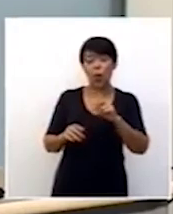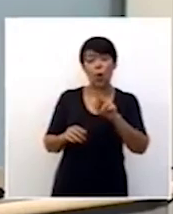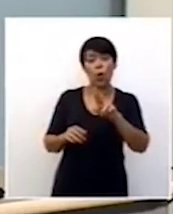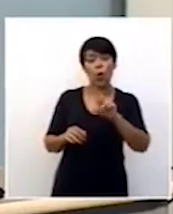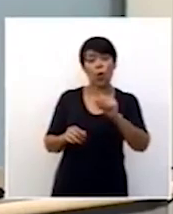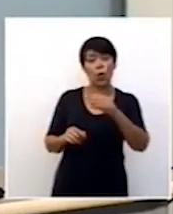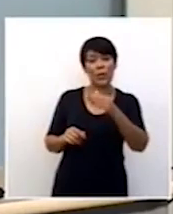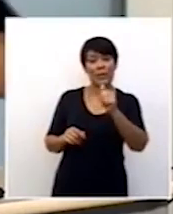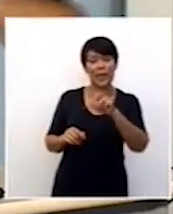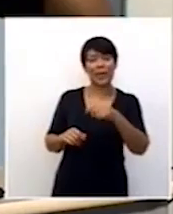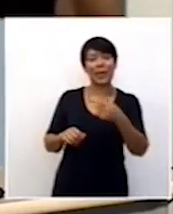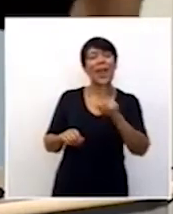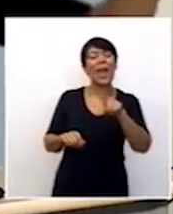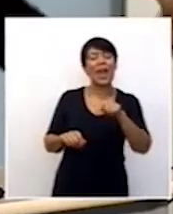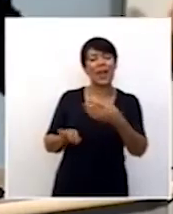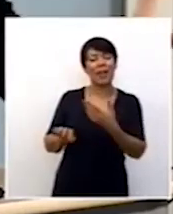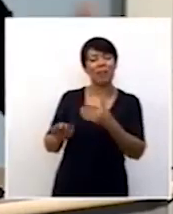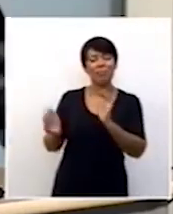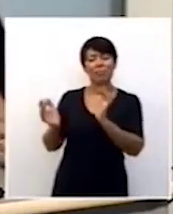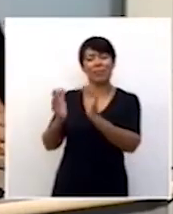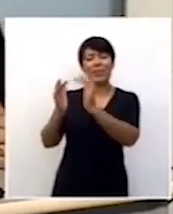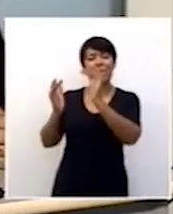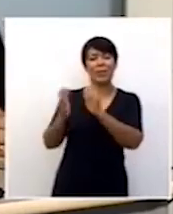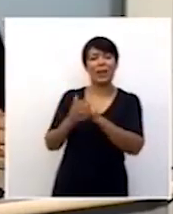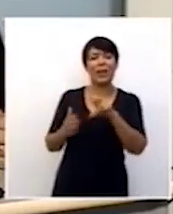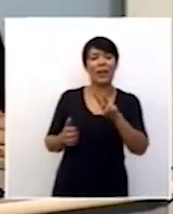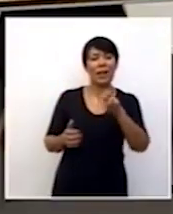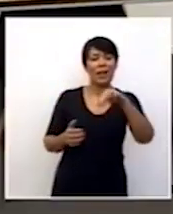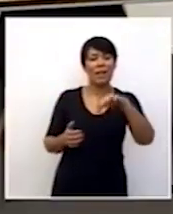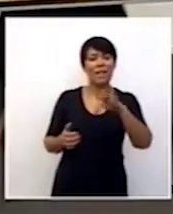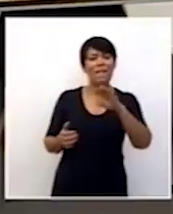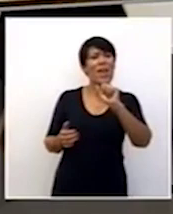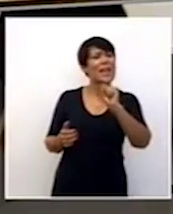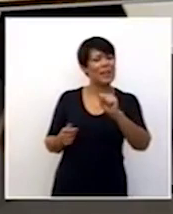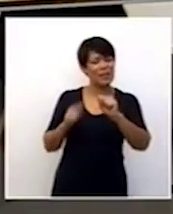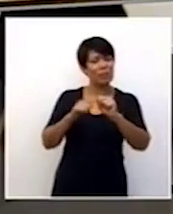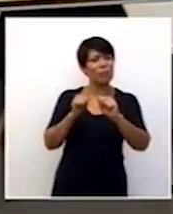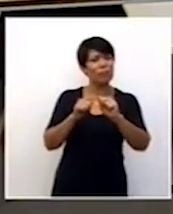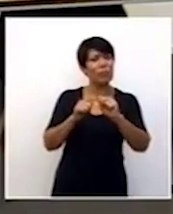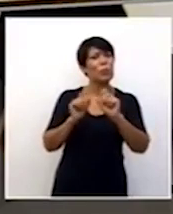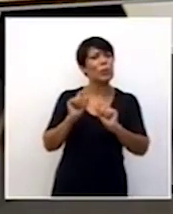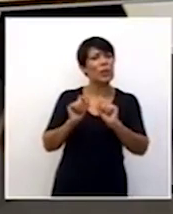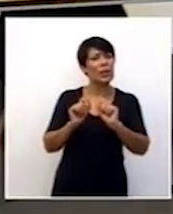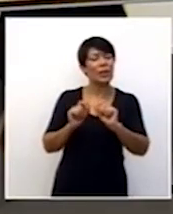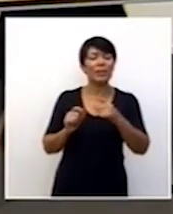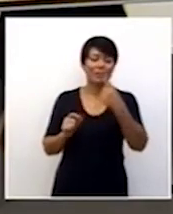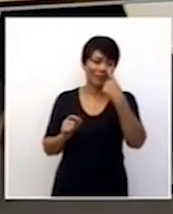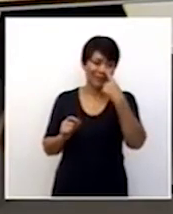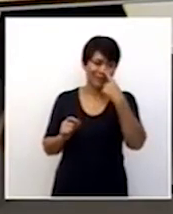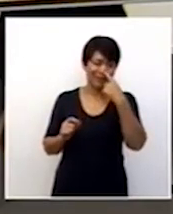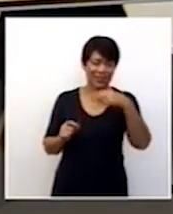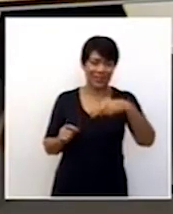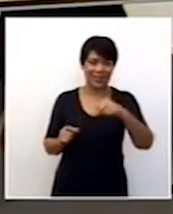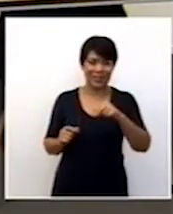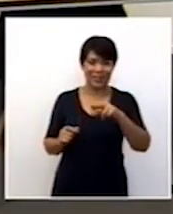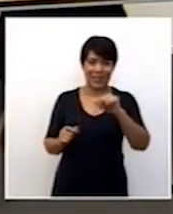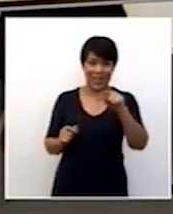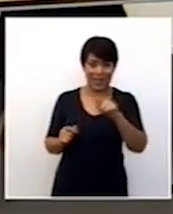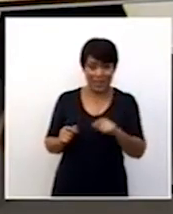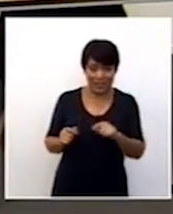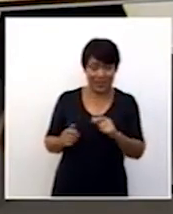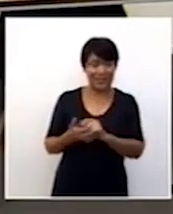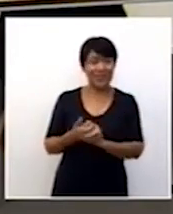Roçar, encostar. E o que seriam ventas? O nariz, né? Você foi tão espaçoso, Gabriel, aqui, né, que